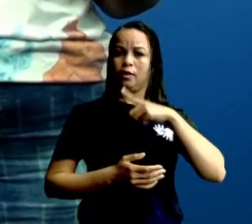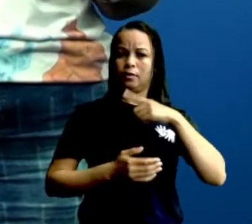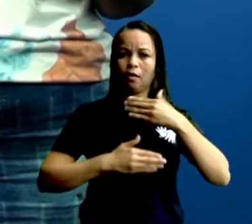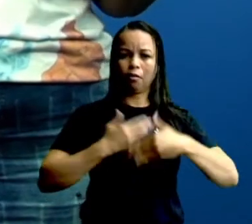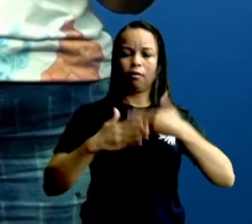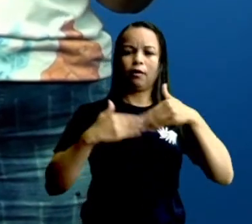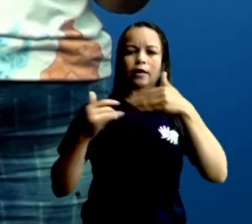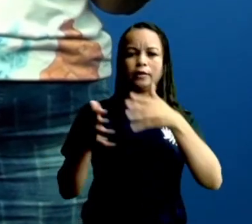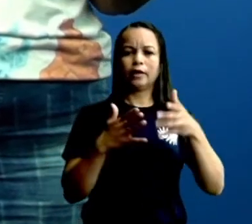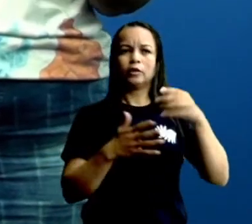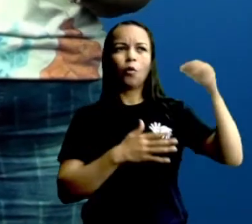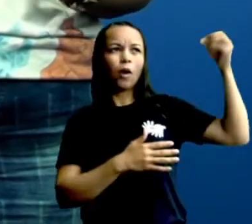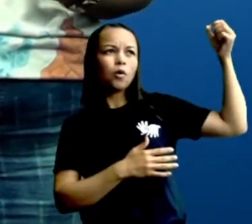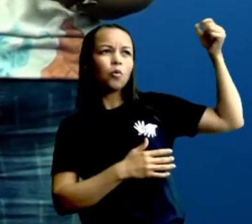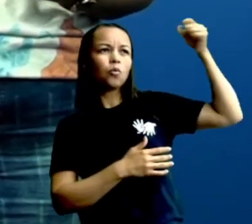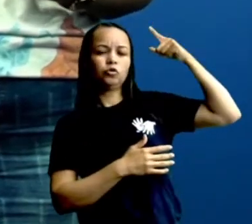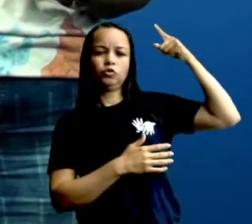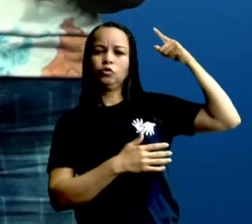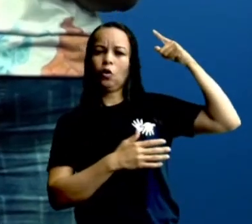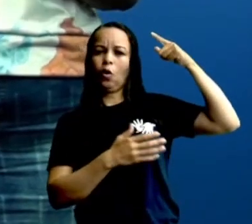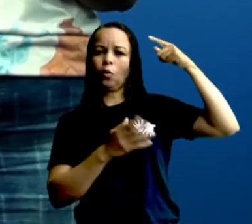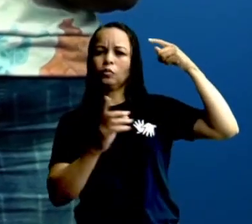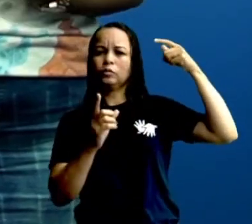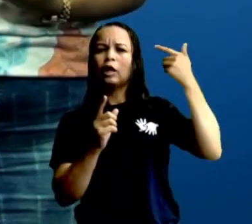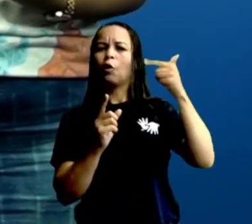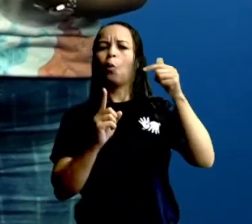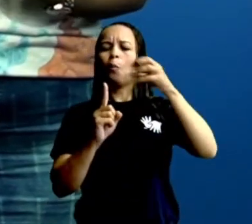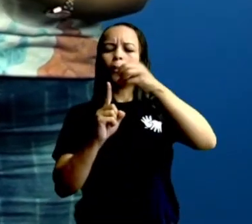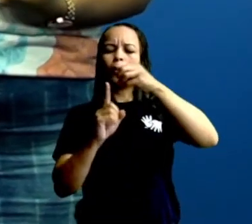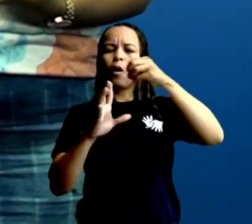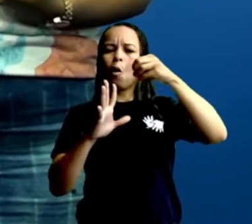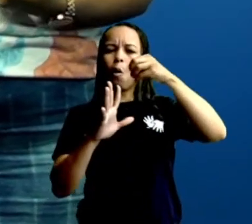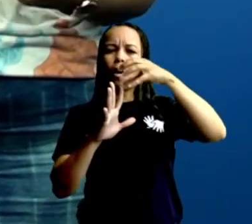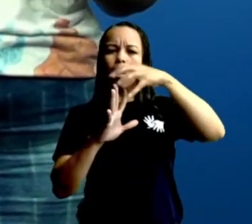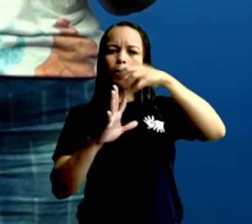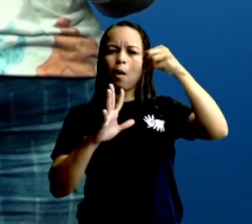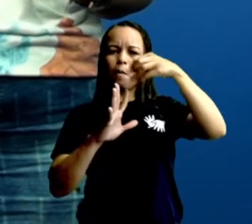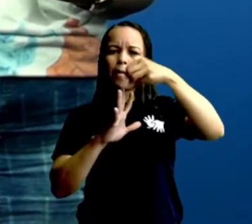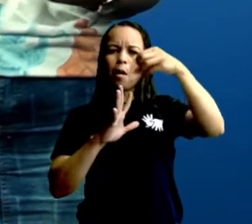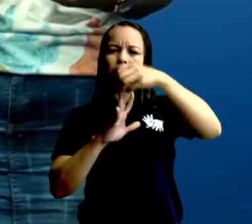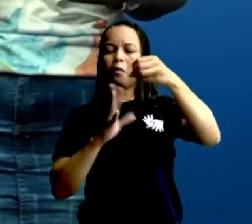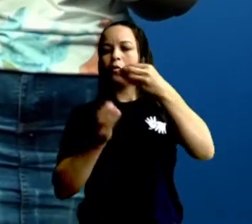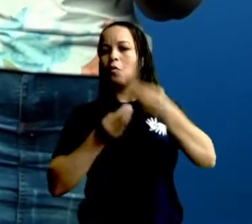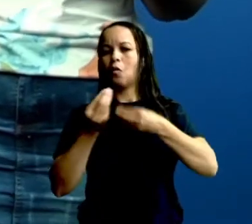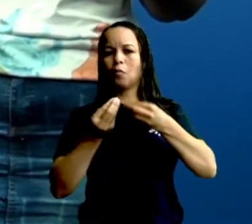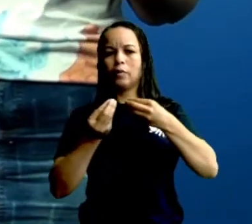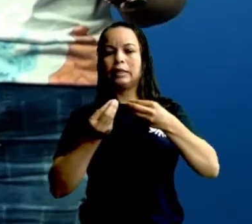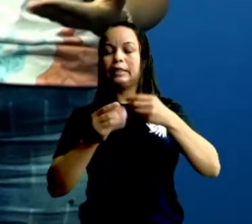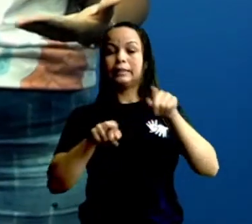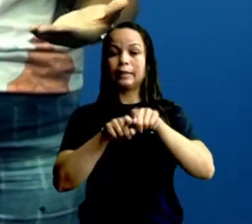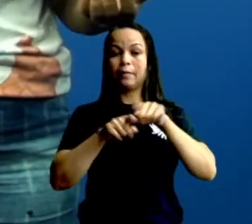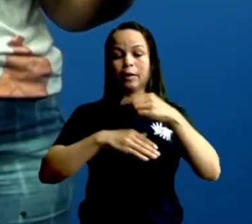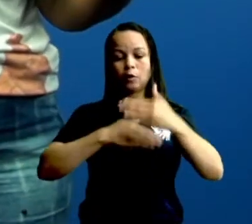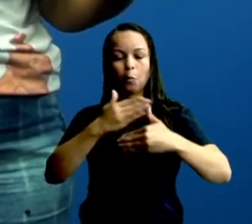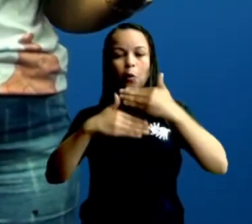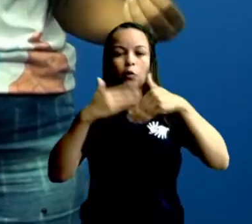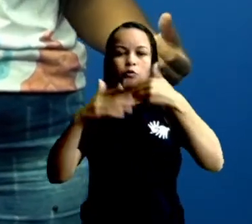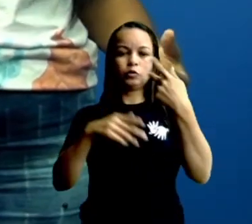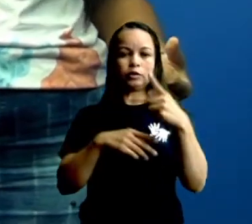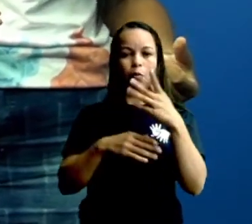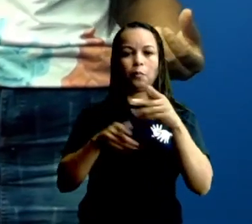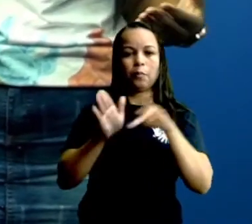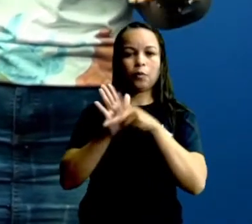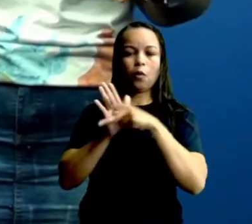porque sem a luz do sol, ela não faz a fotossíntese e não produz o seu alimento. A planta também precisa de água, de